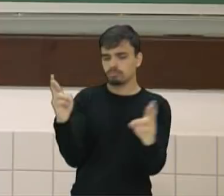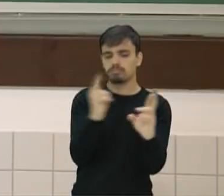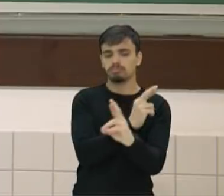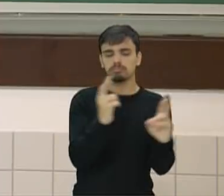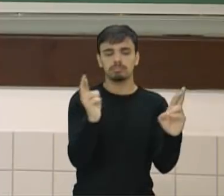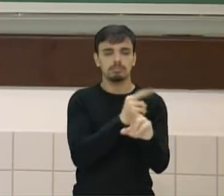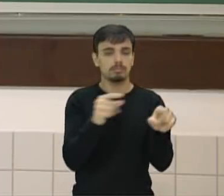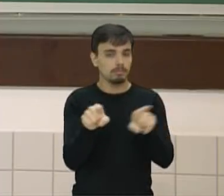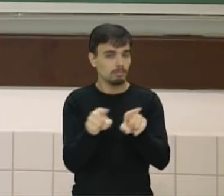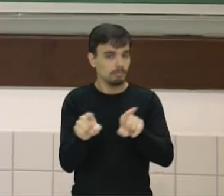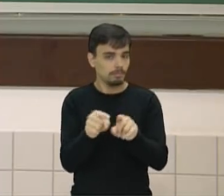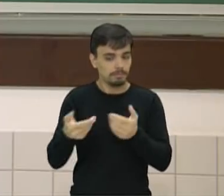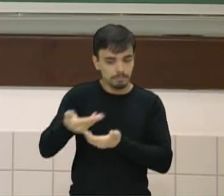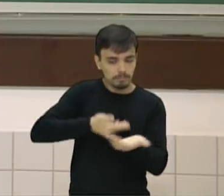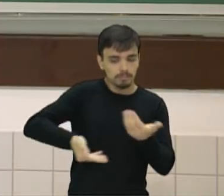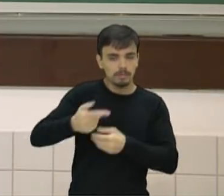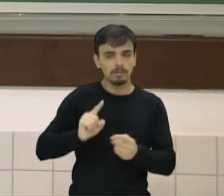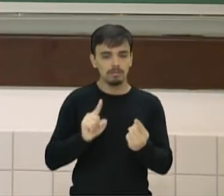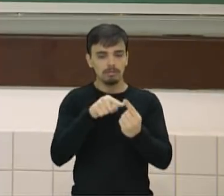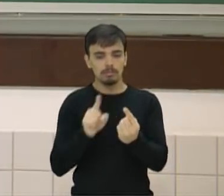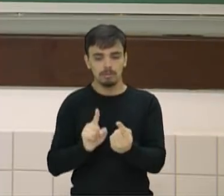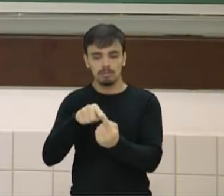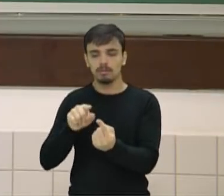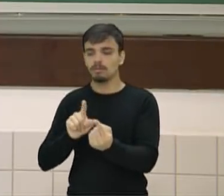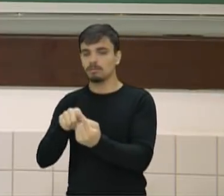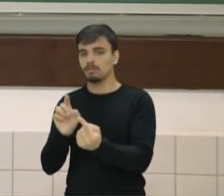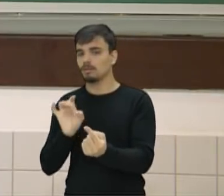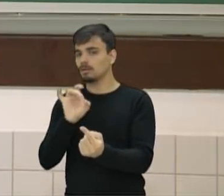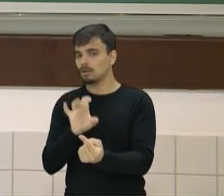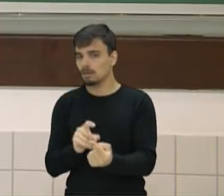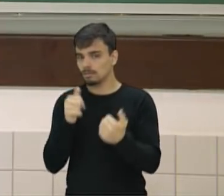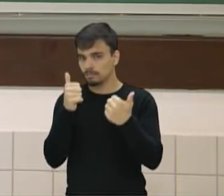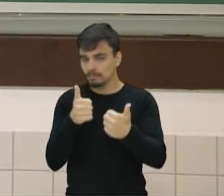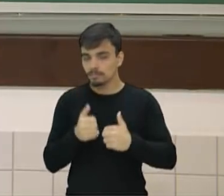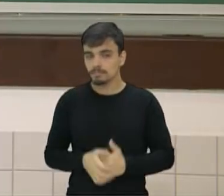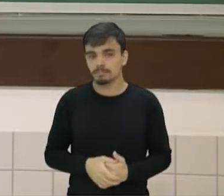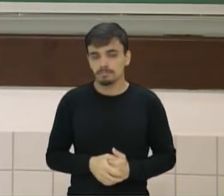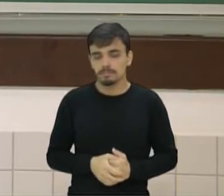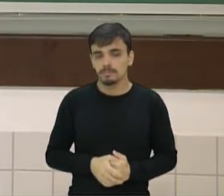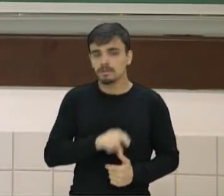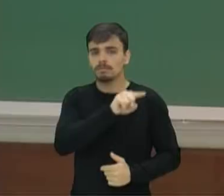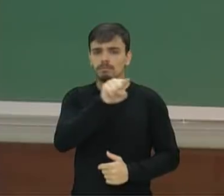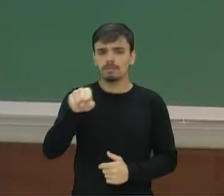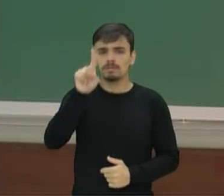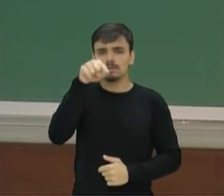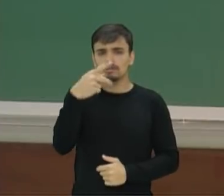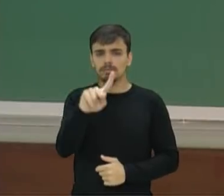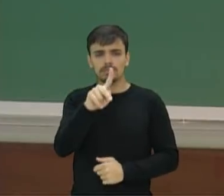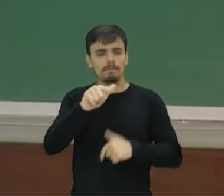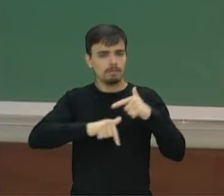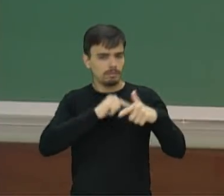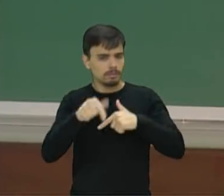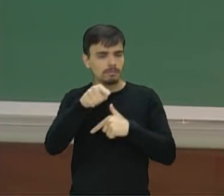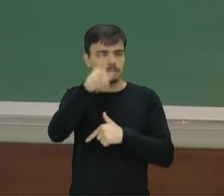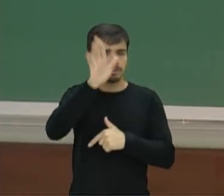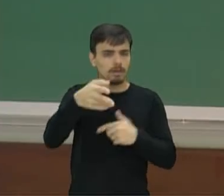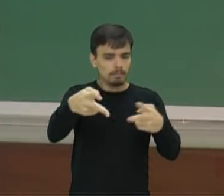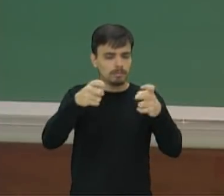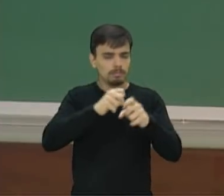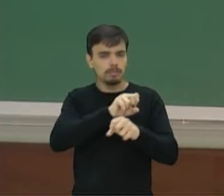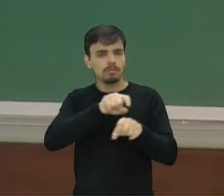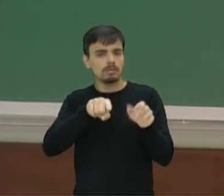cada um fazendo a sua função de acordo com o seu trabalho em sociedade. Você é a sua profissão? Você já percebeu que